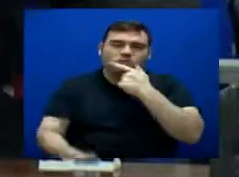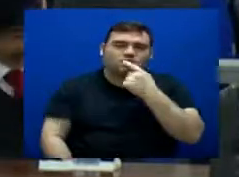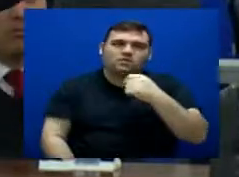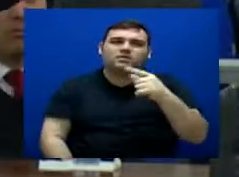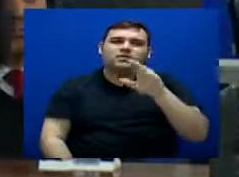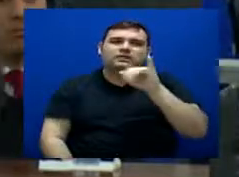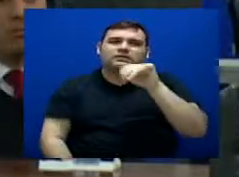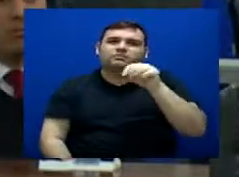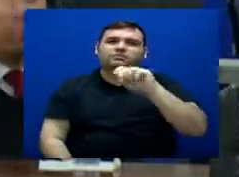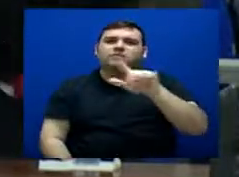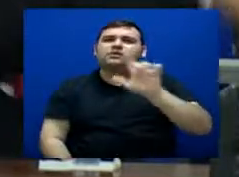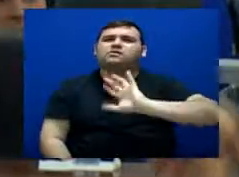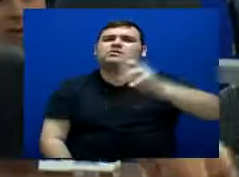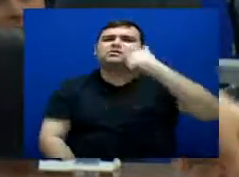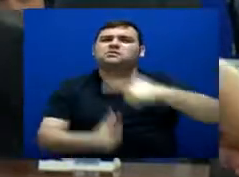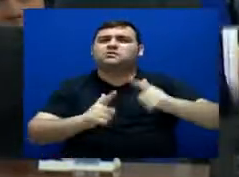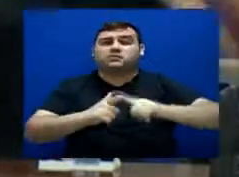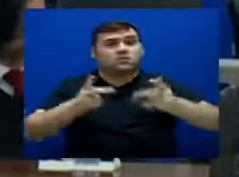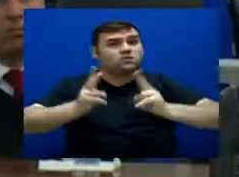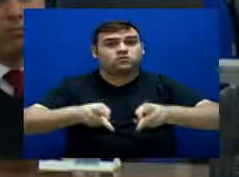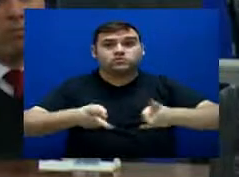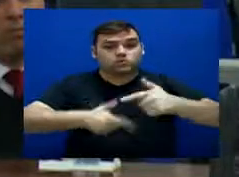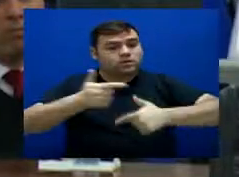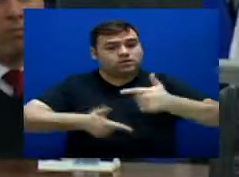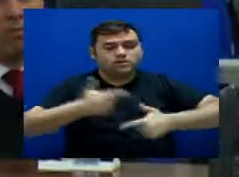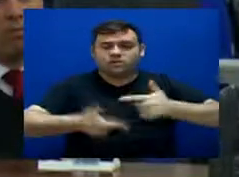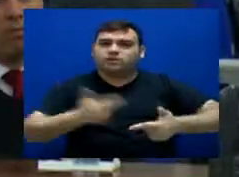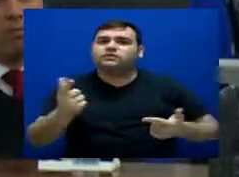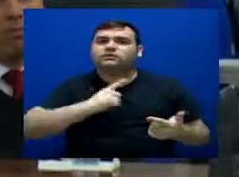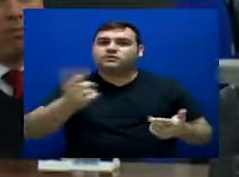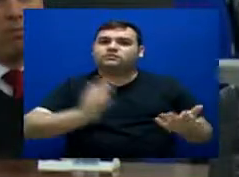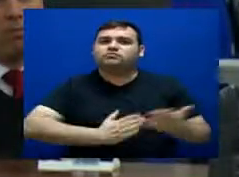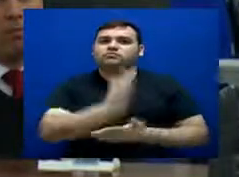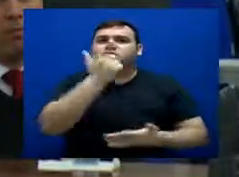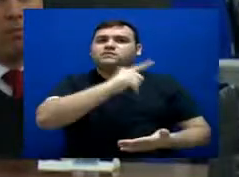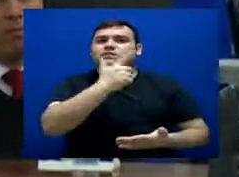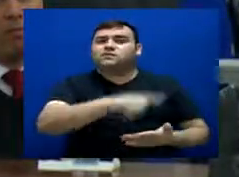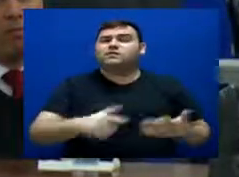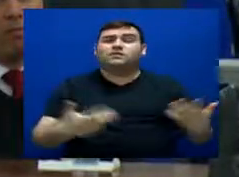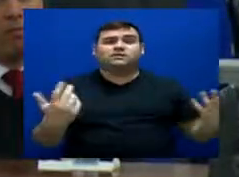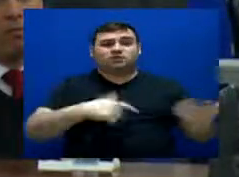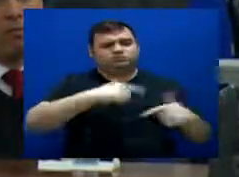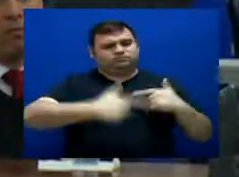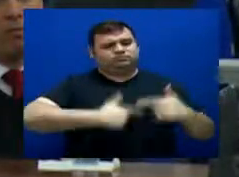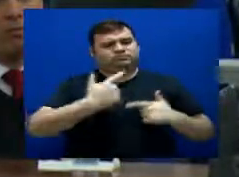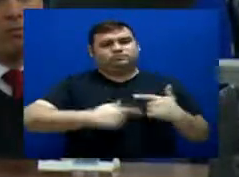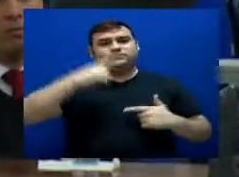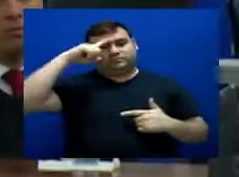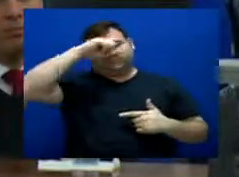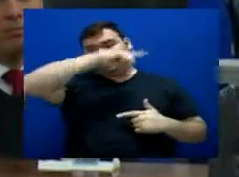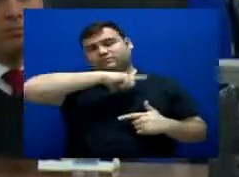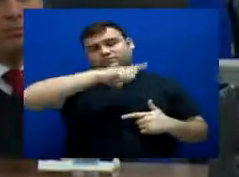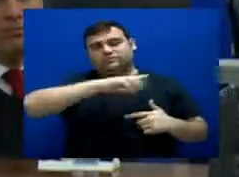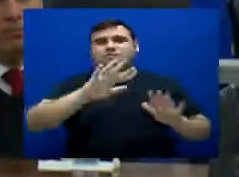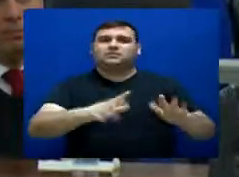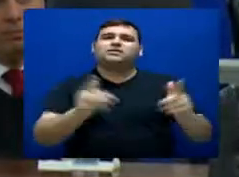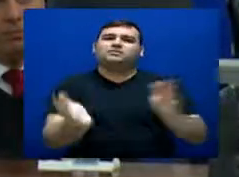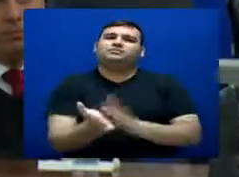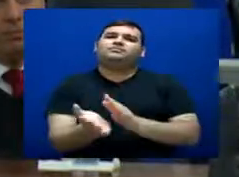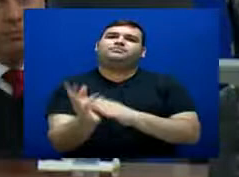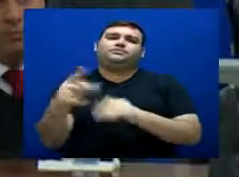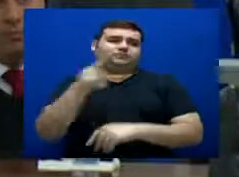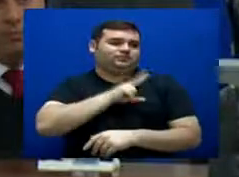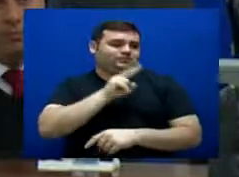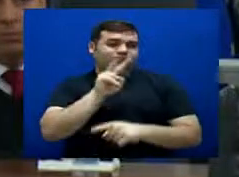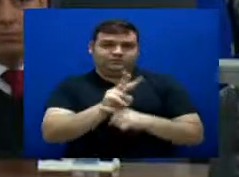hospital, teve emergência, ele continuou no plantão dele, passou. Então, é uma profissão sacrificada. Parabenizo Vossa Excelência de